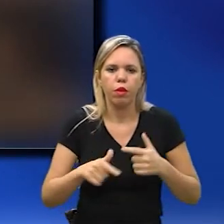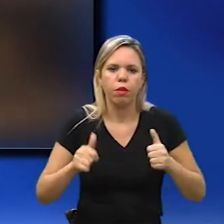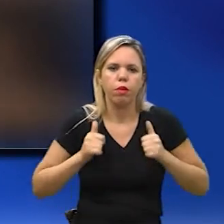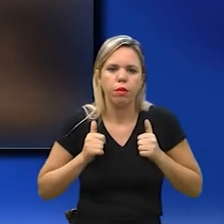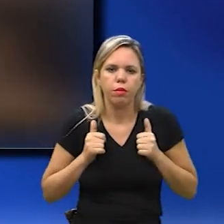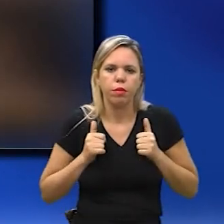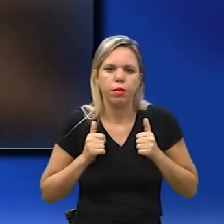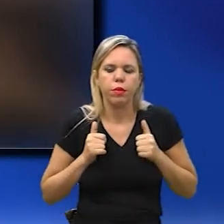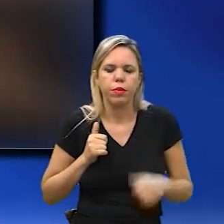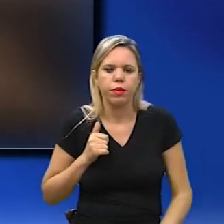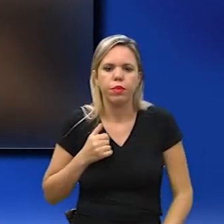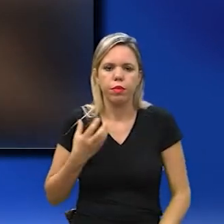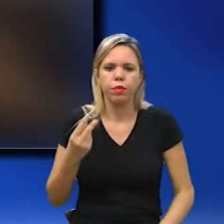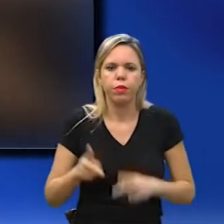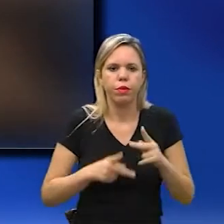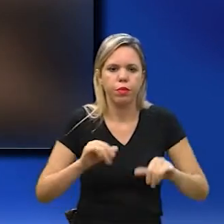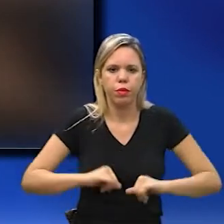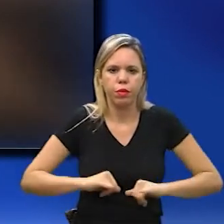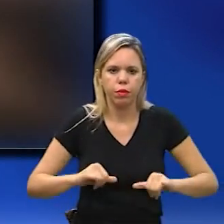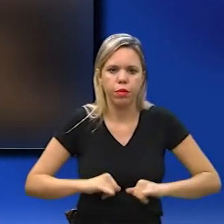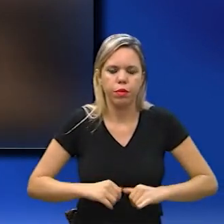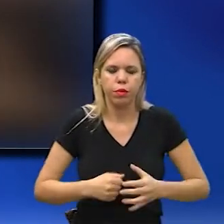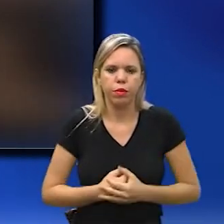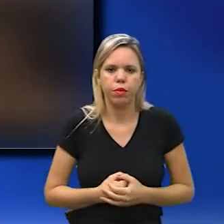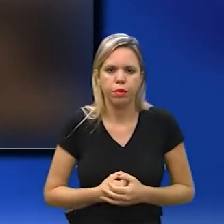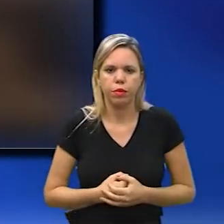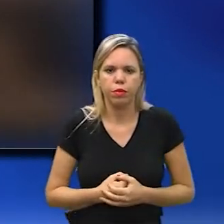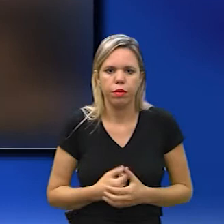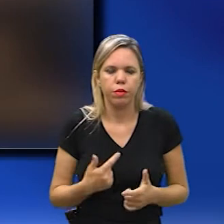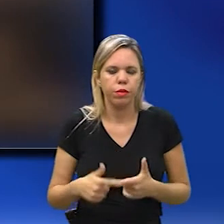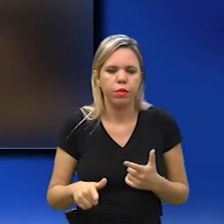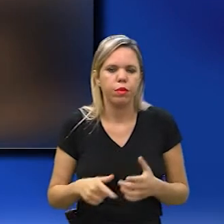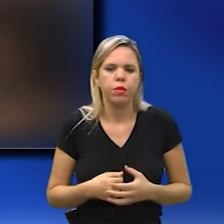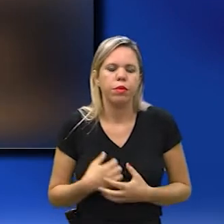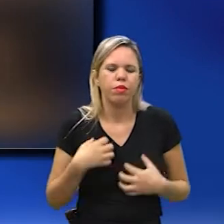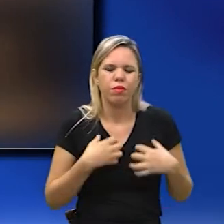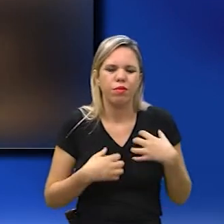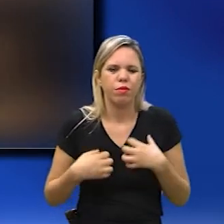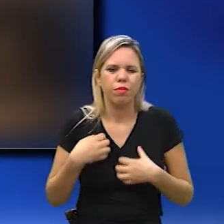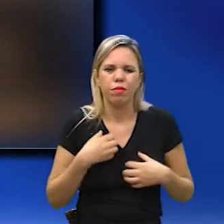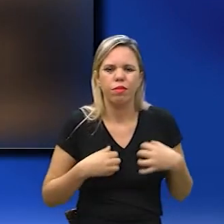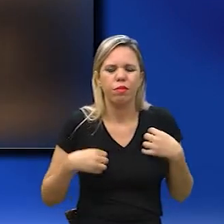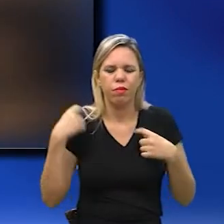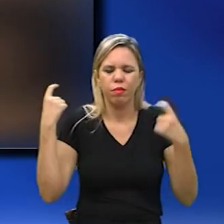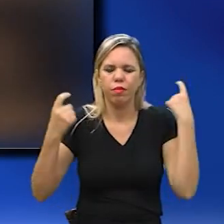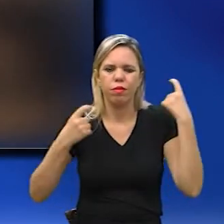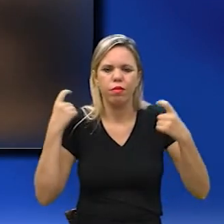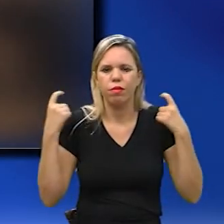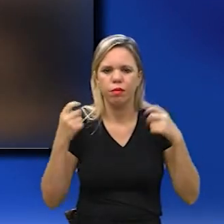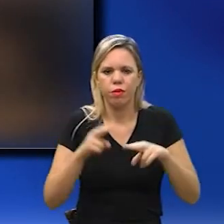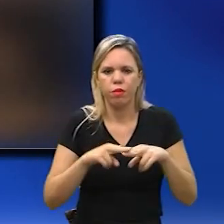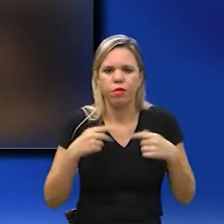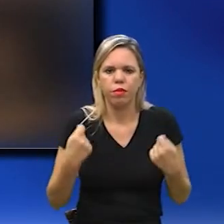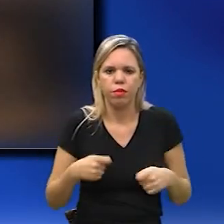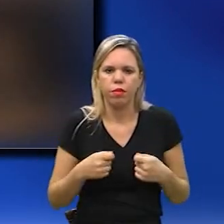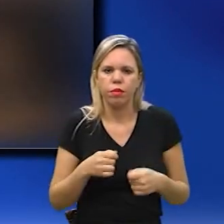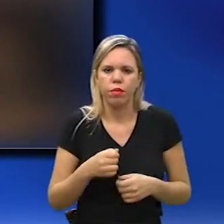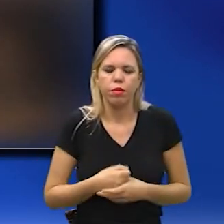do desemprego, muita gente sofrendo com drama também ocasionado